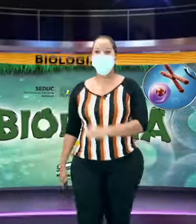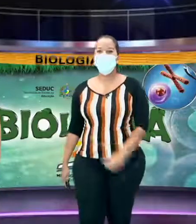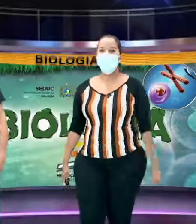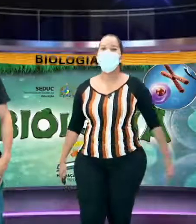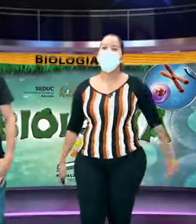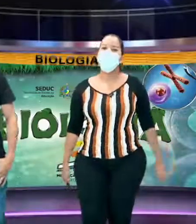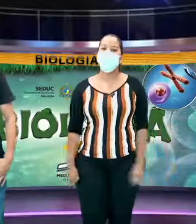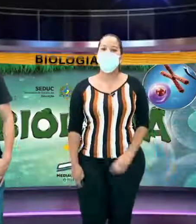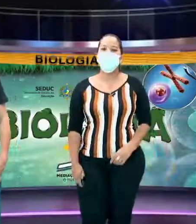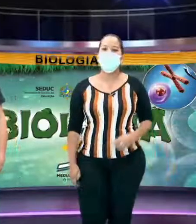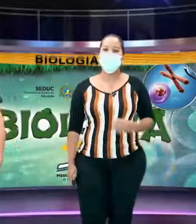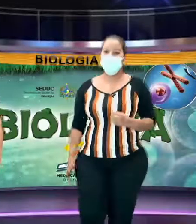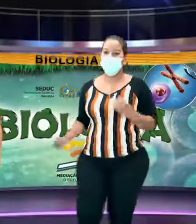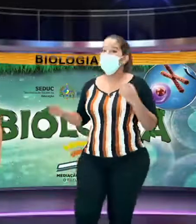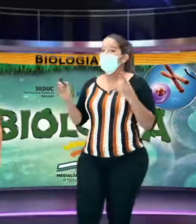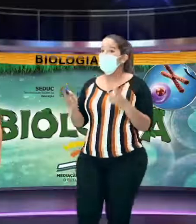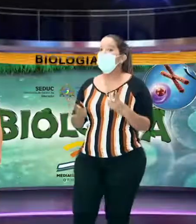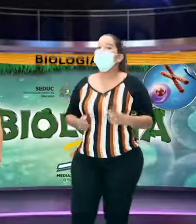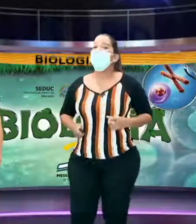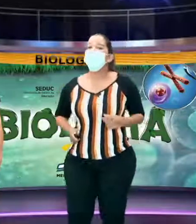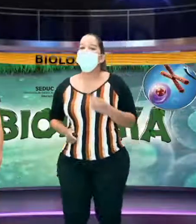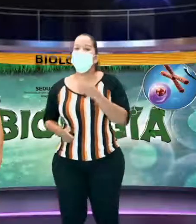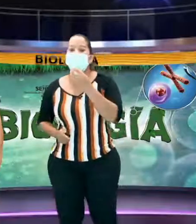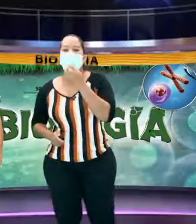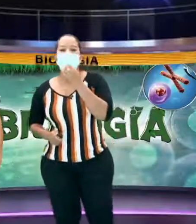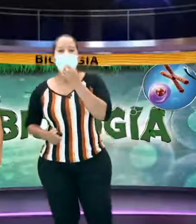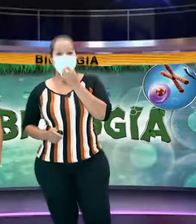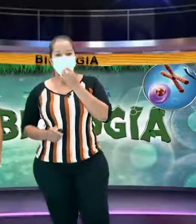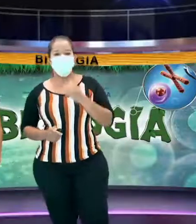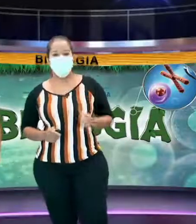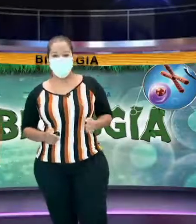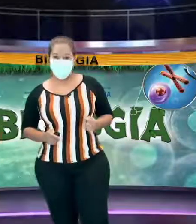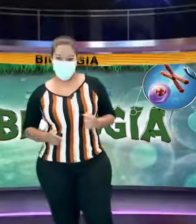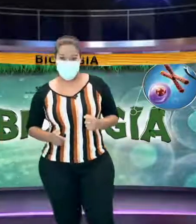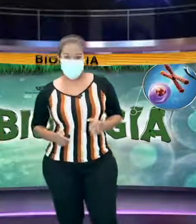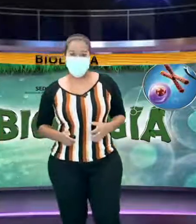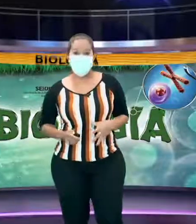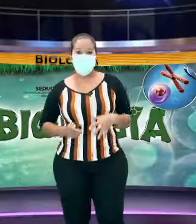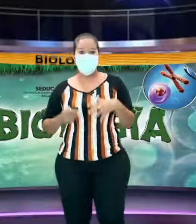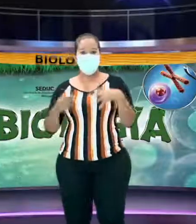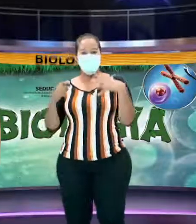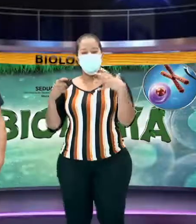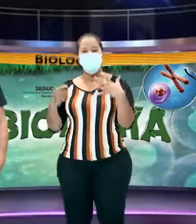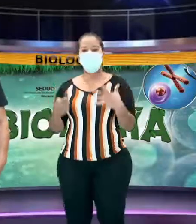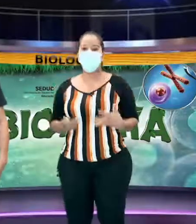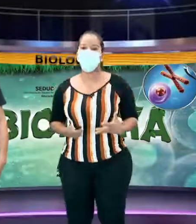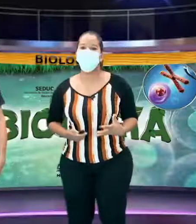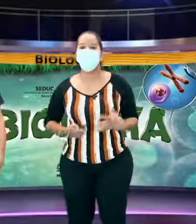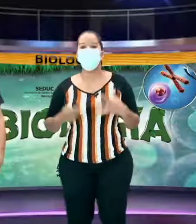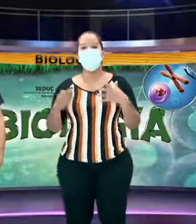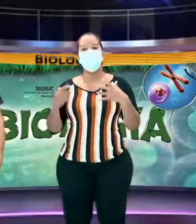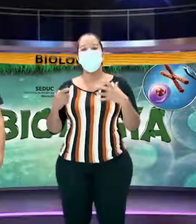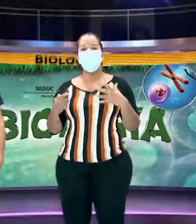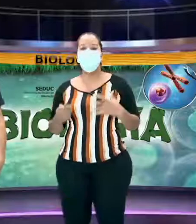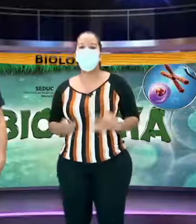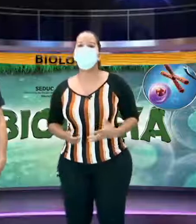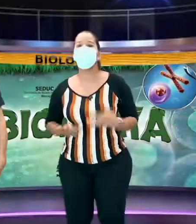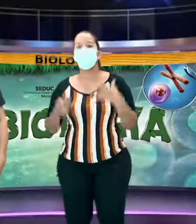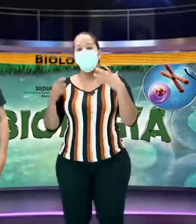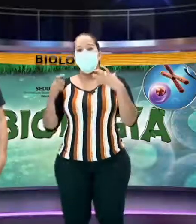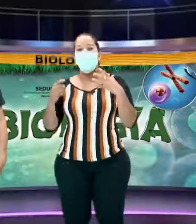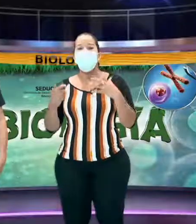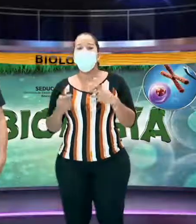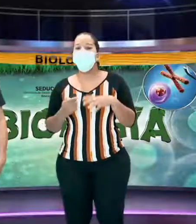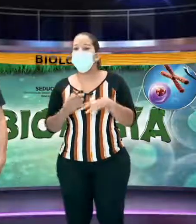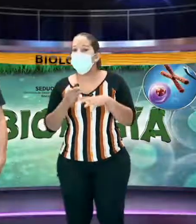vocês, alunos da mediação tecnológica. E a gente tem um super recado para vocês, né? Que vão estar aqui conosco durante